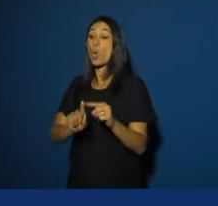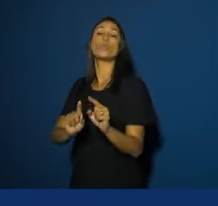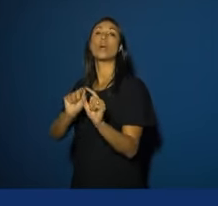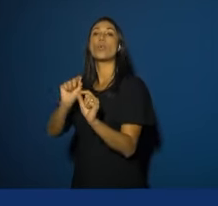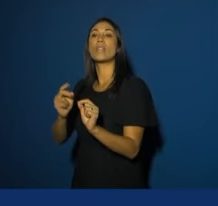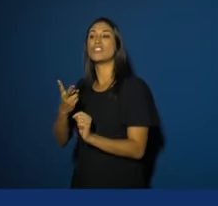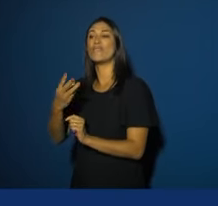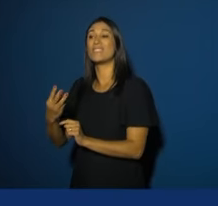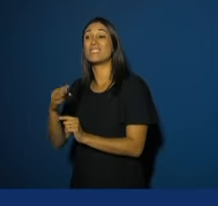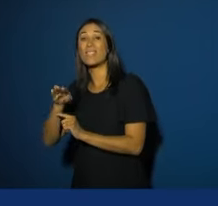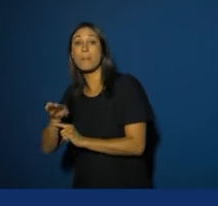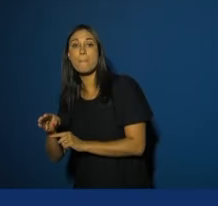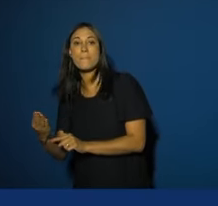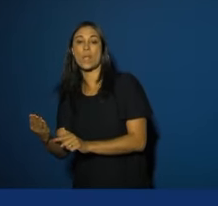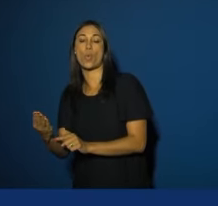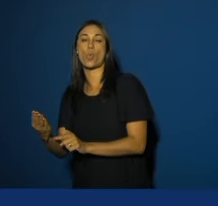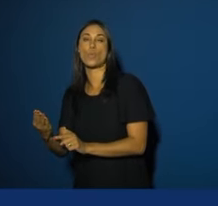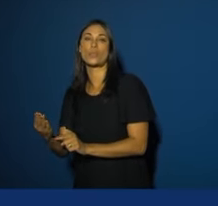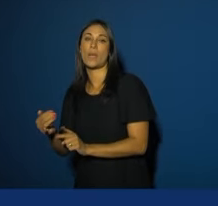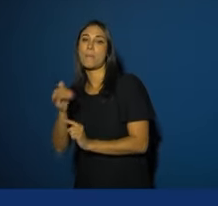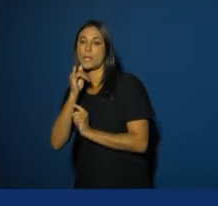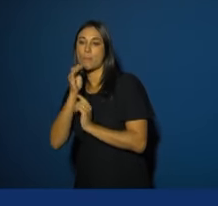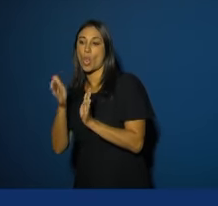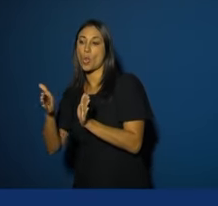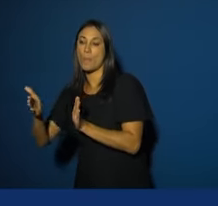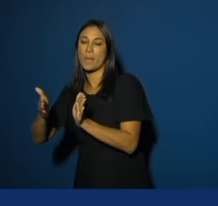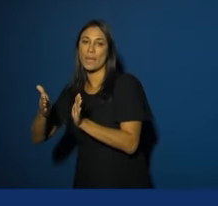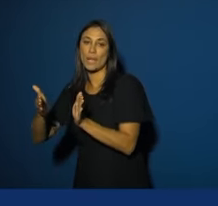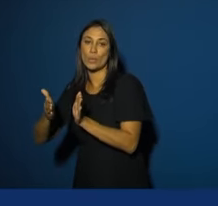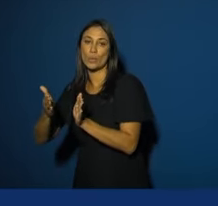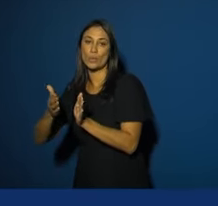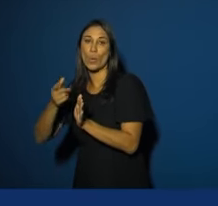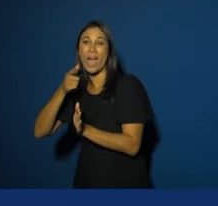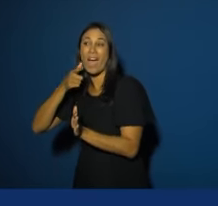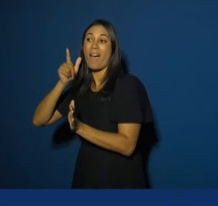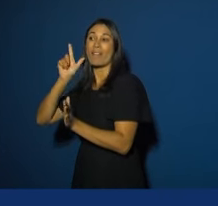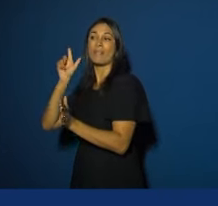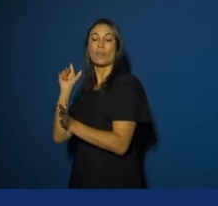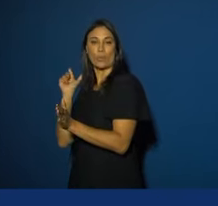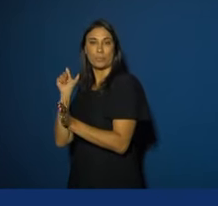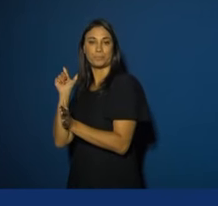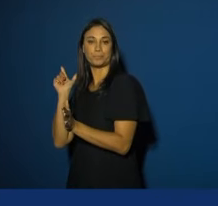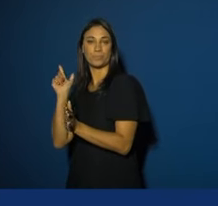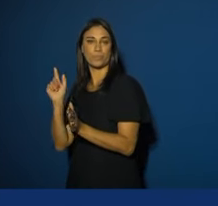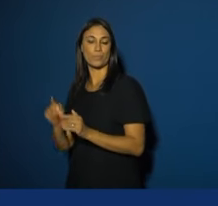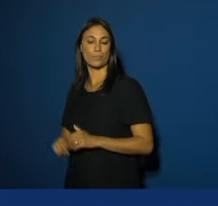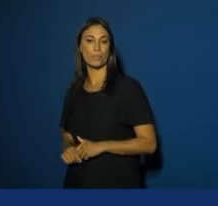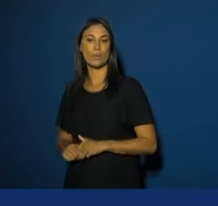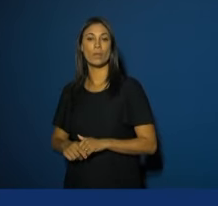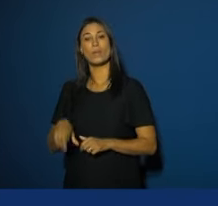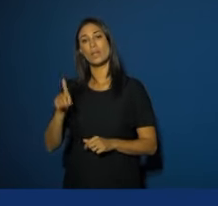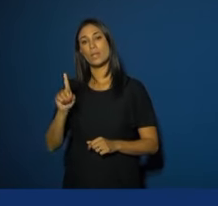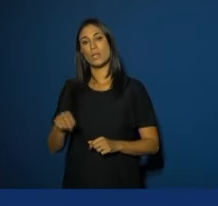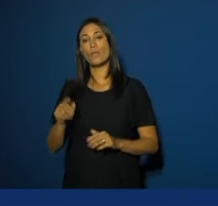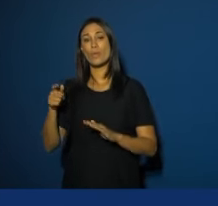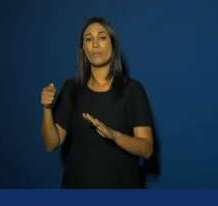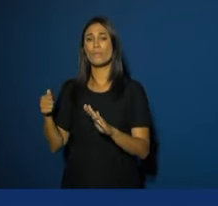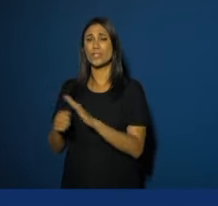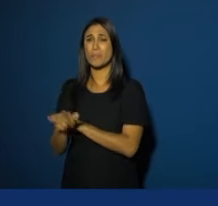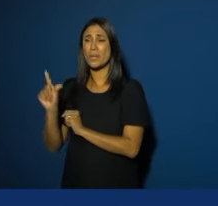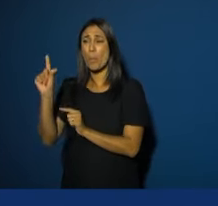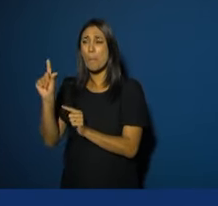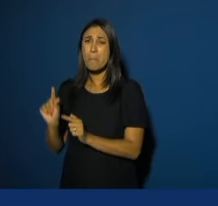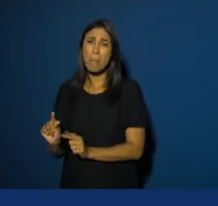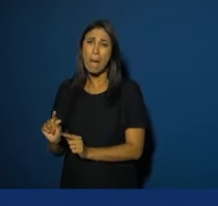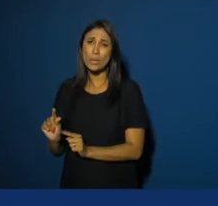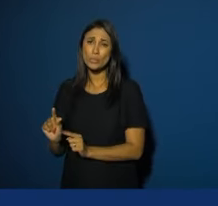ordem de R3 bilhões de no período imediatamente anterior eh que foi um investimento